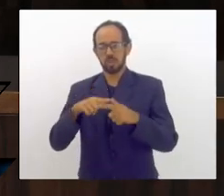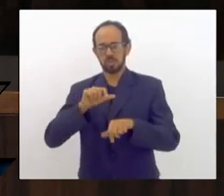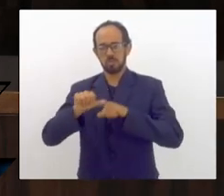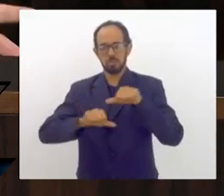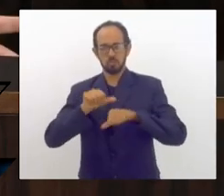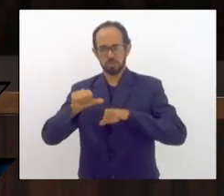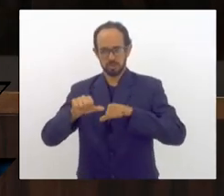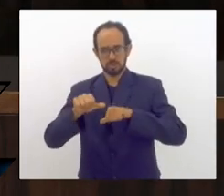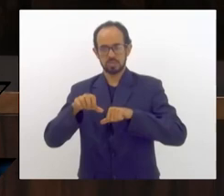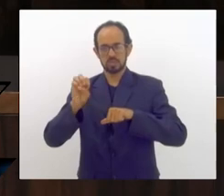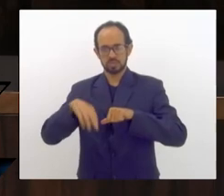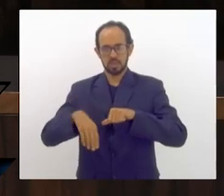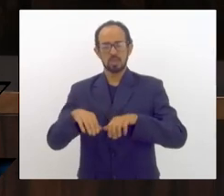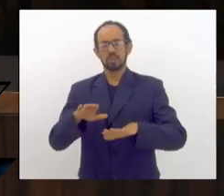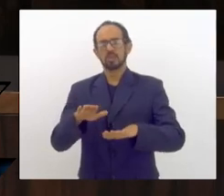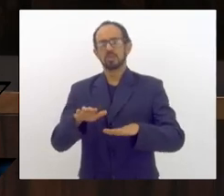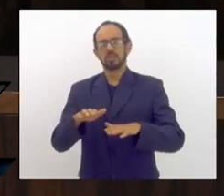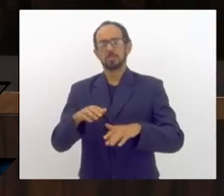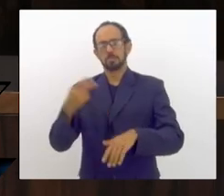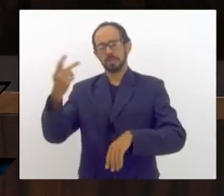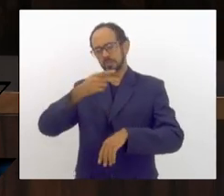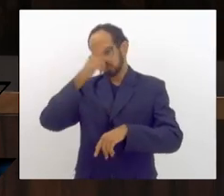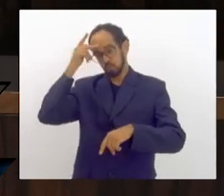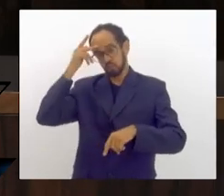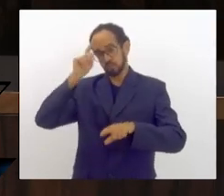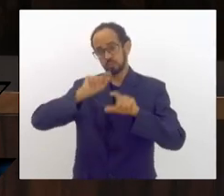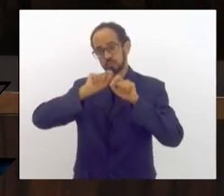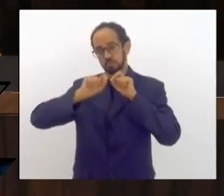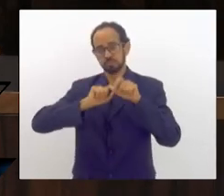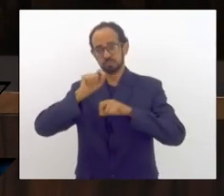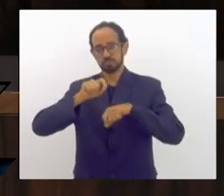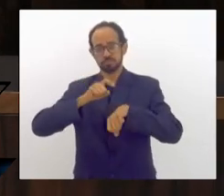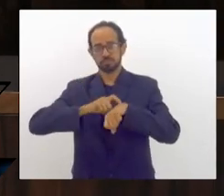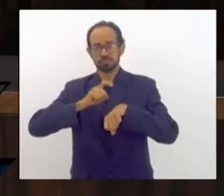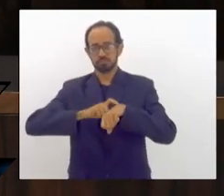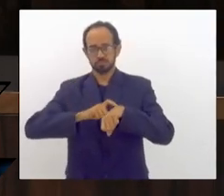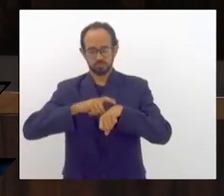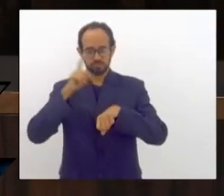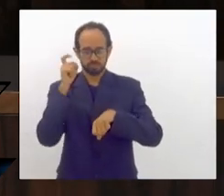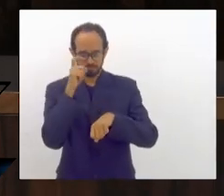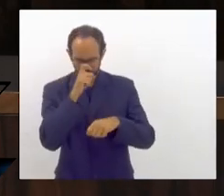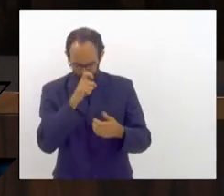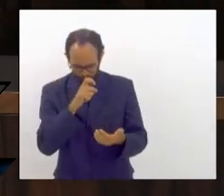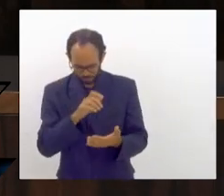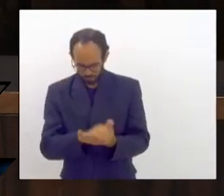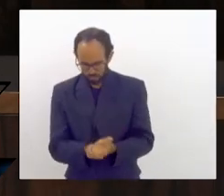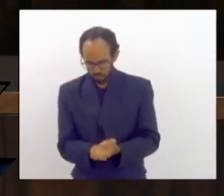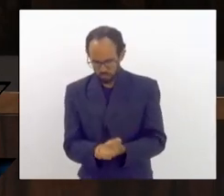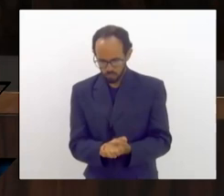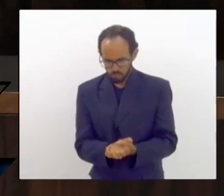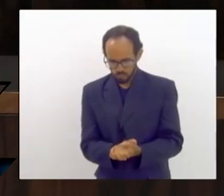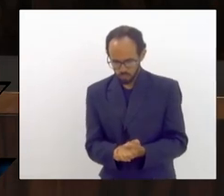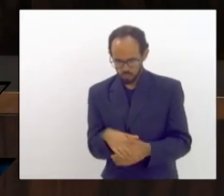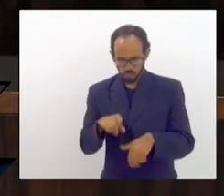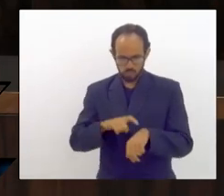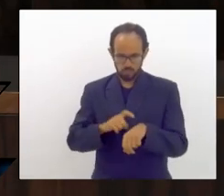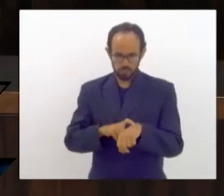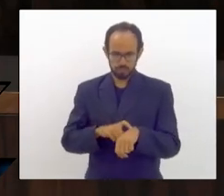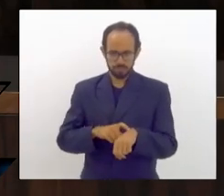Tem pessoas que... momentos difíceis, e momentos que cada